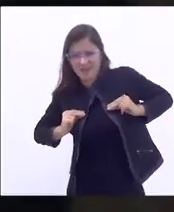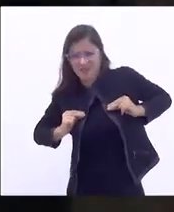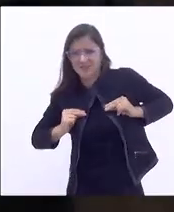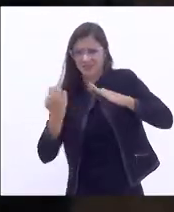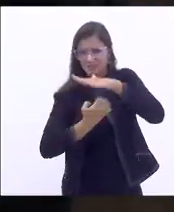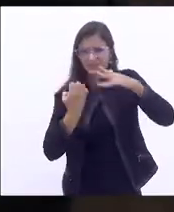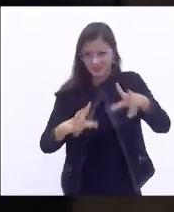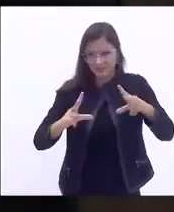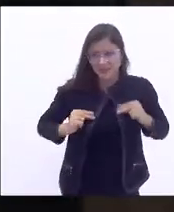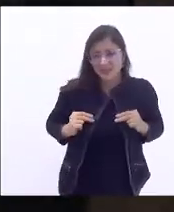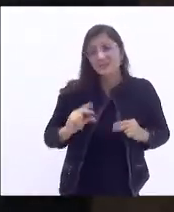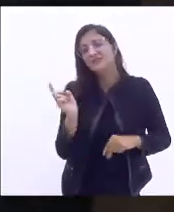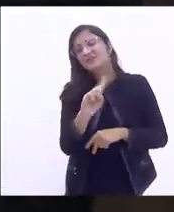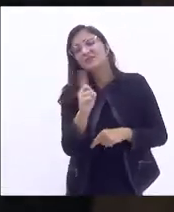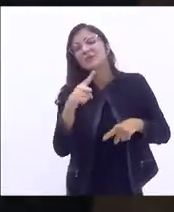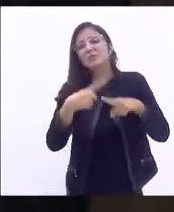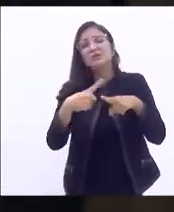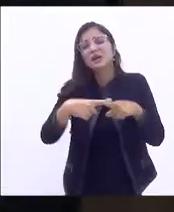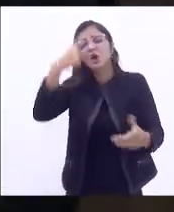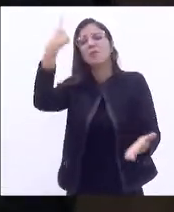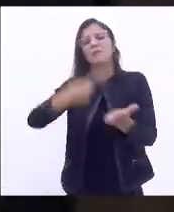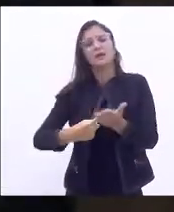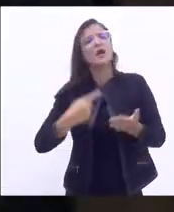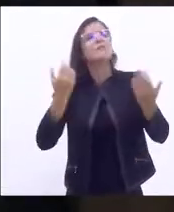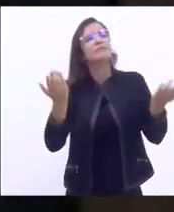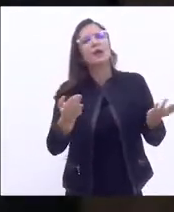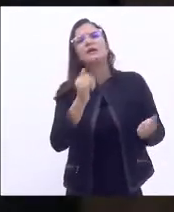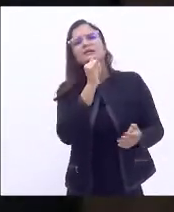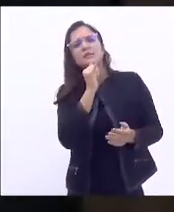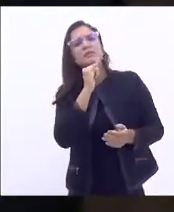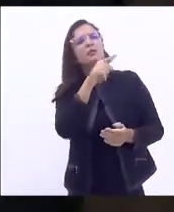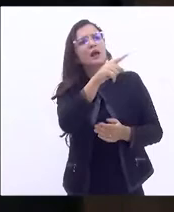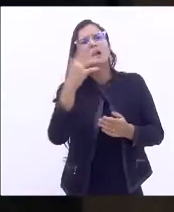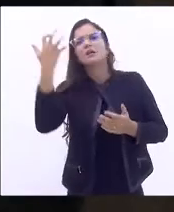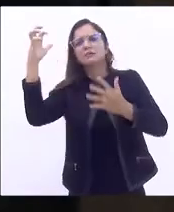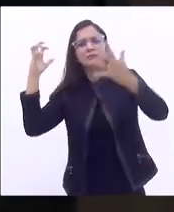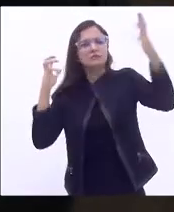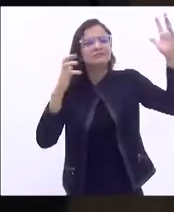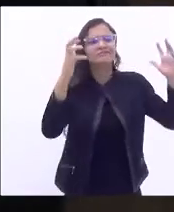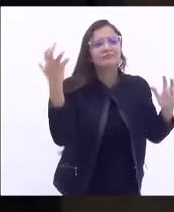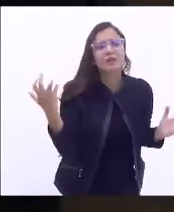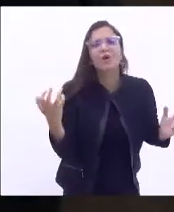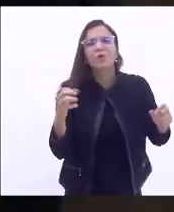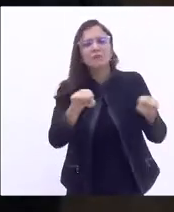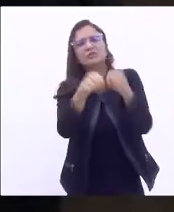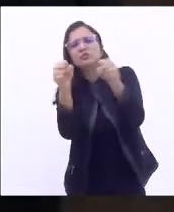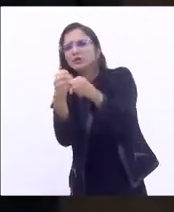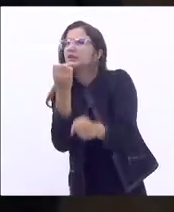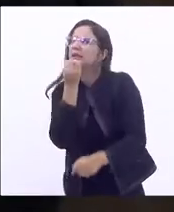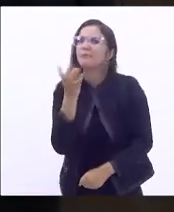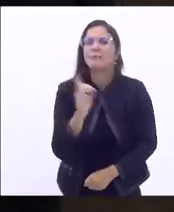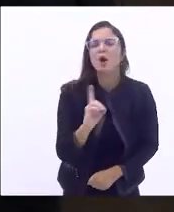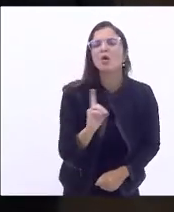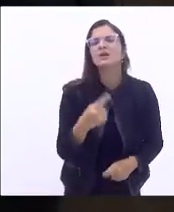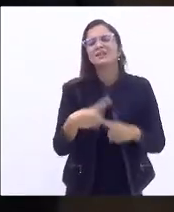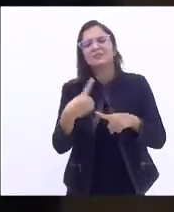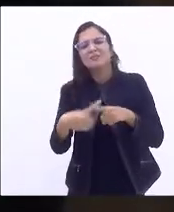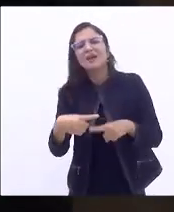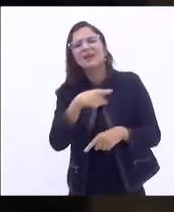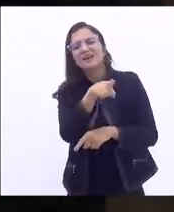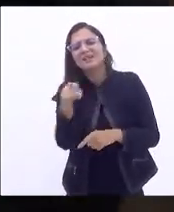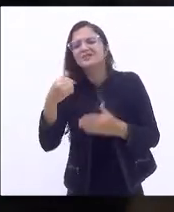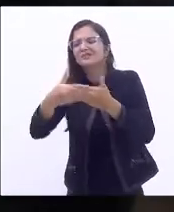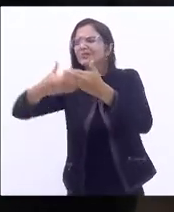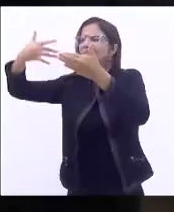comprometem com os impactos ambientais, empresas que já têm um histórico de adoecimento e violação de direitos, que marcam,